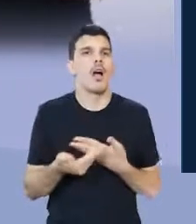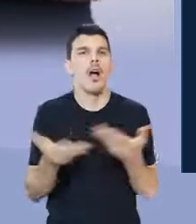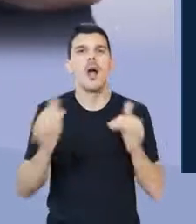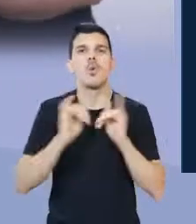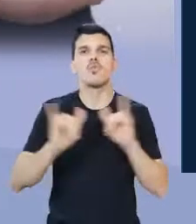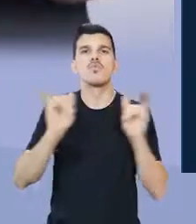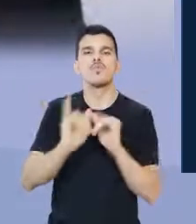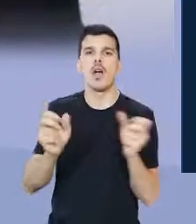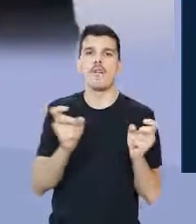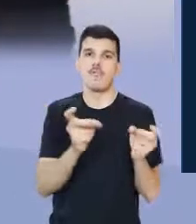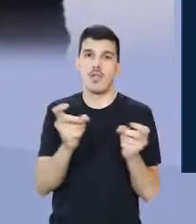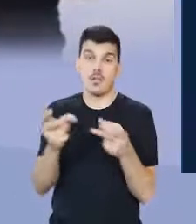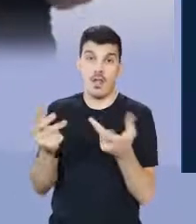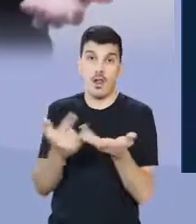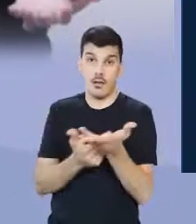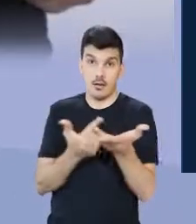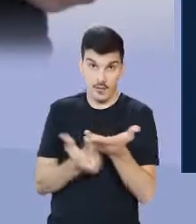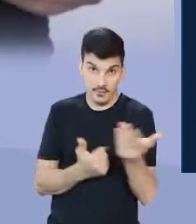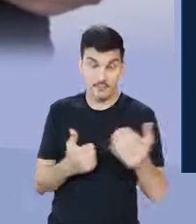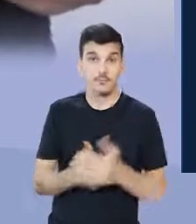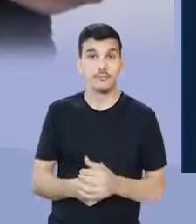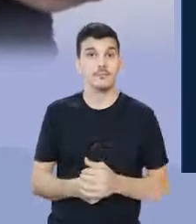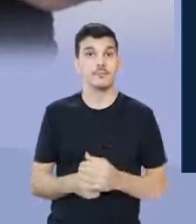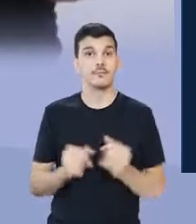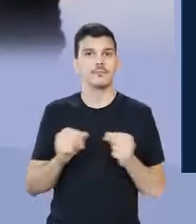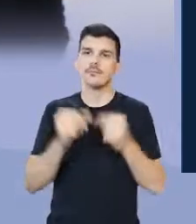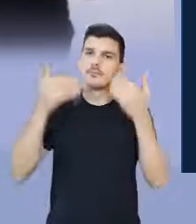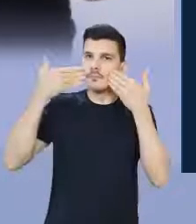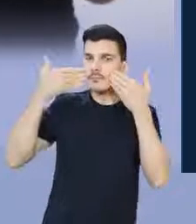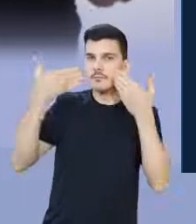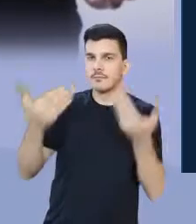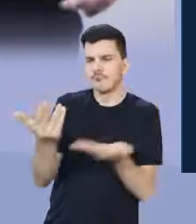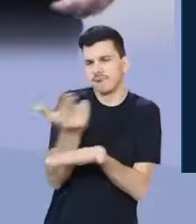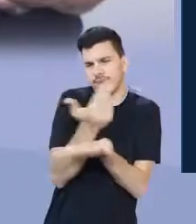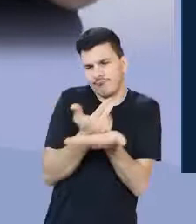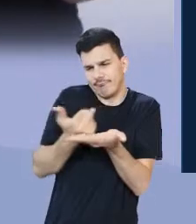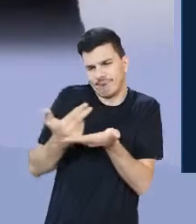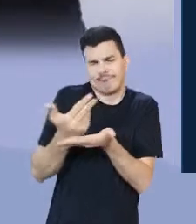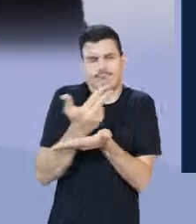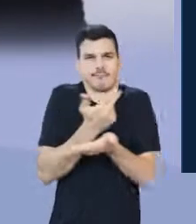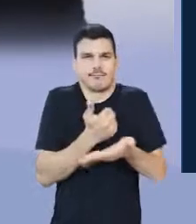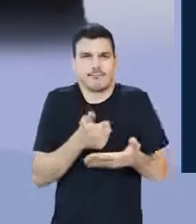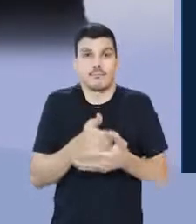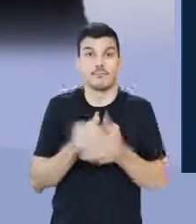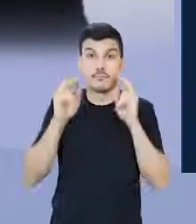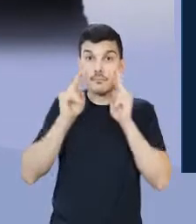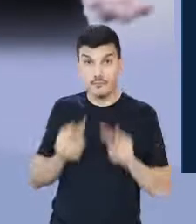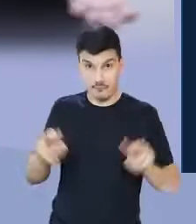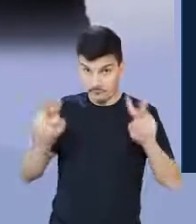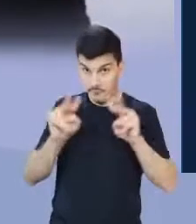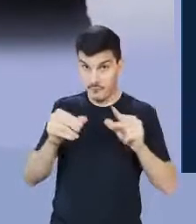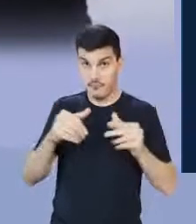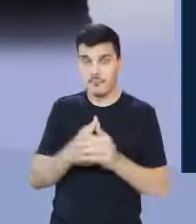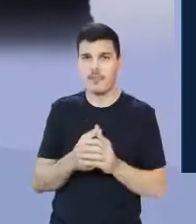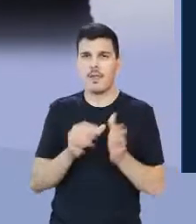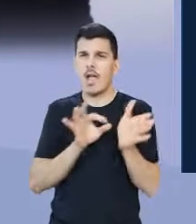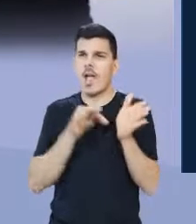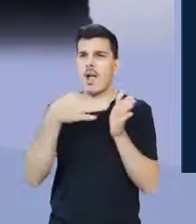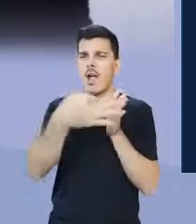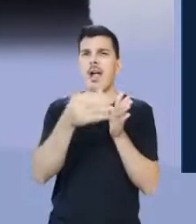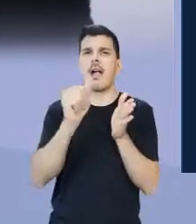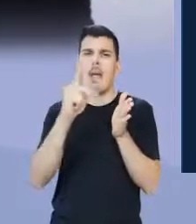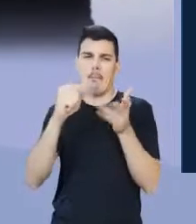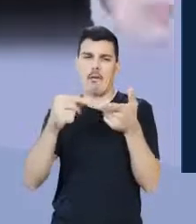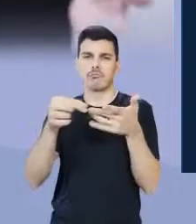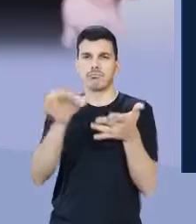de lançar a obra, de lançar o livro, de fazer a apresentação gráfica, a apresentação visual,